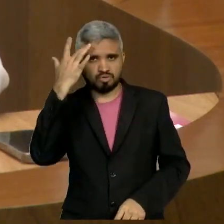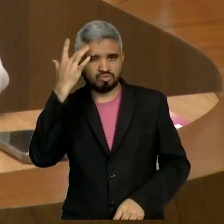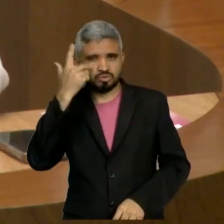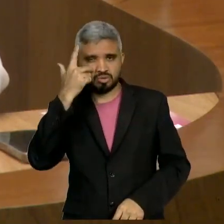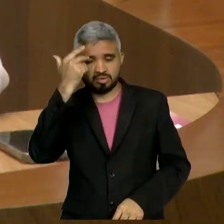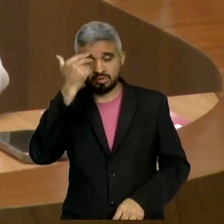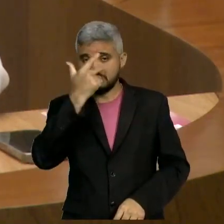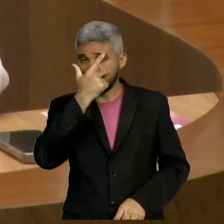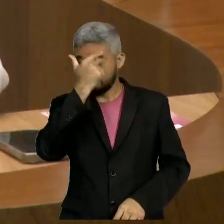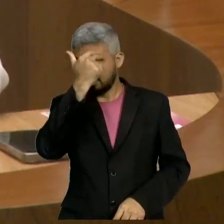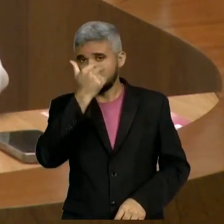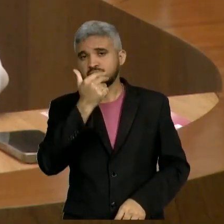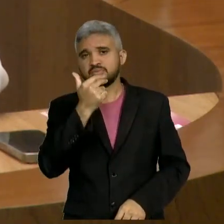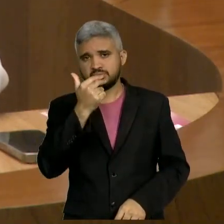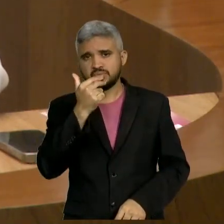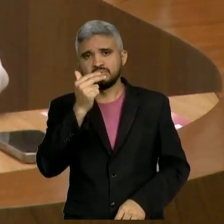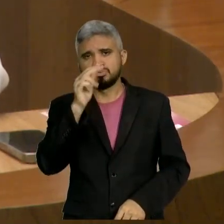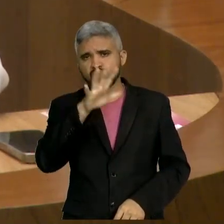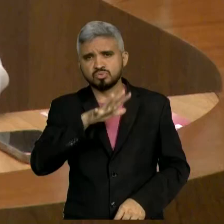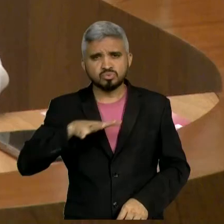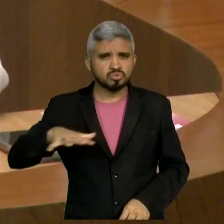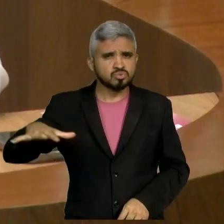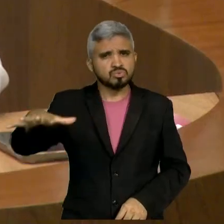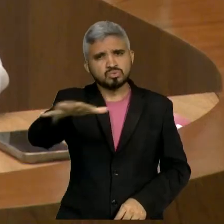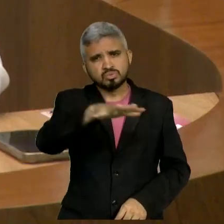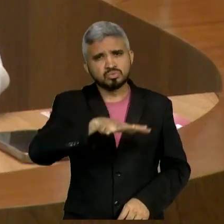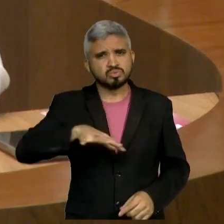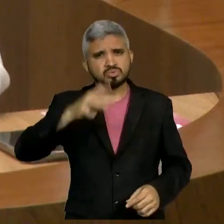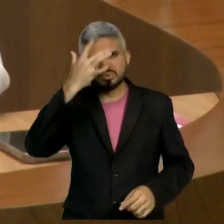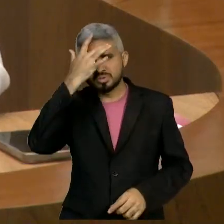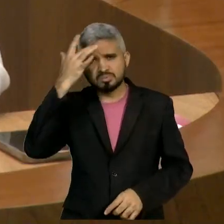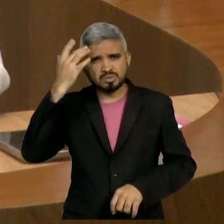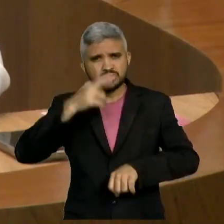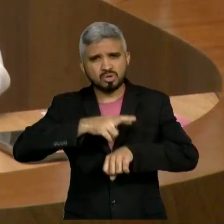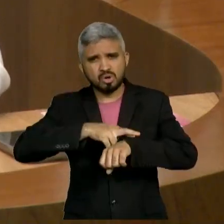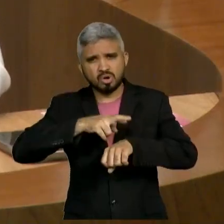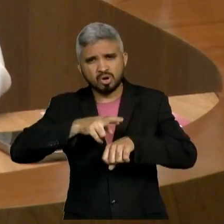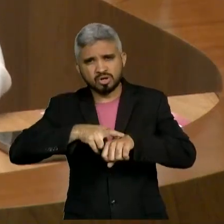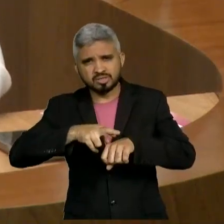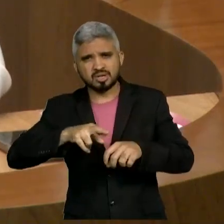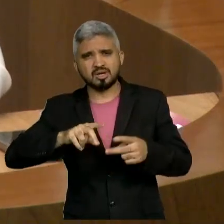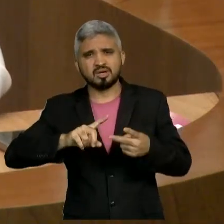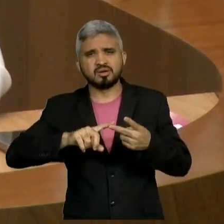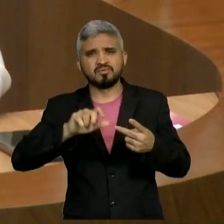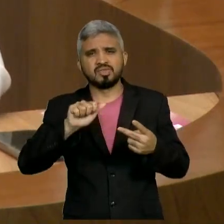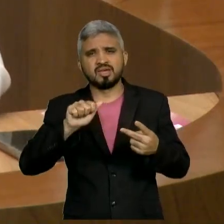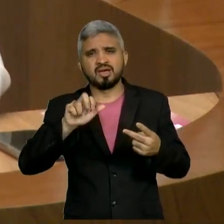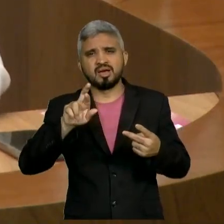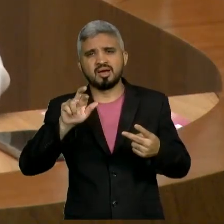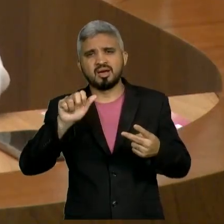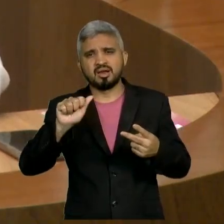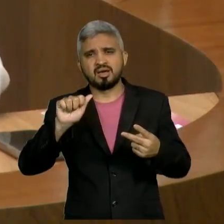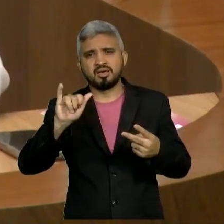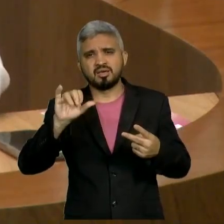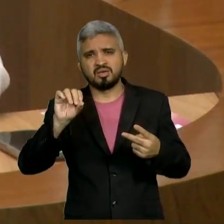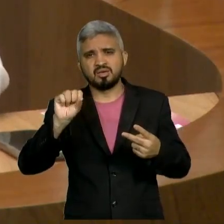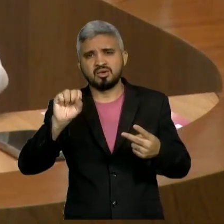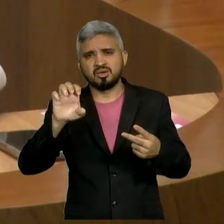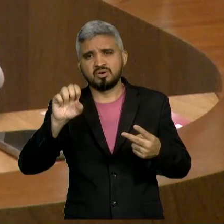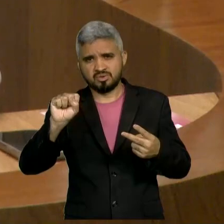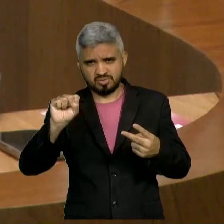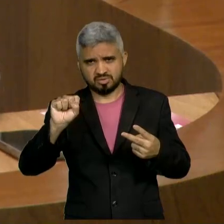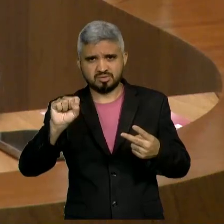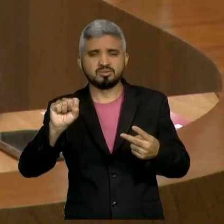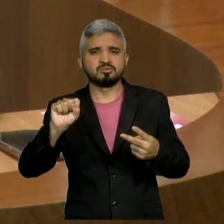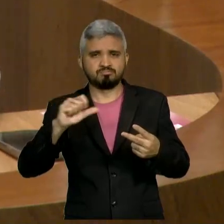pessoas de toda a região. Pessoas de Rosário a Araioses estiveram presentes no mutirão, onde